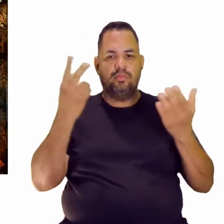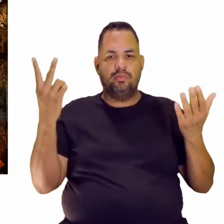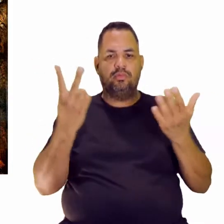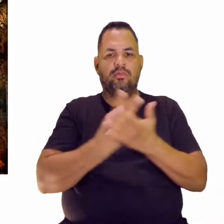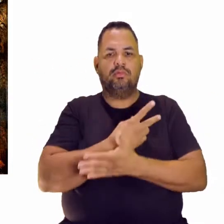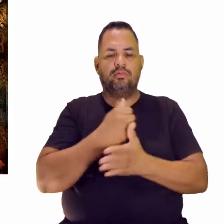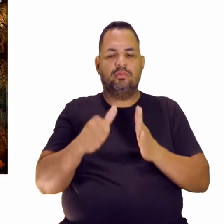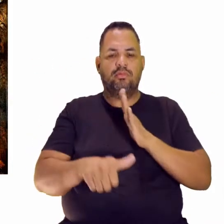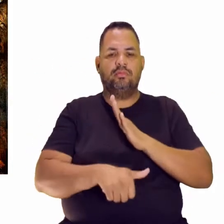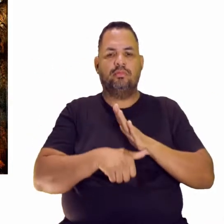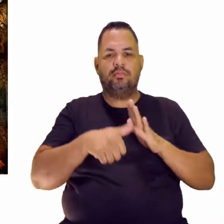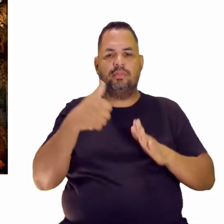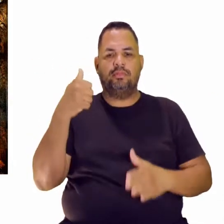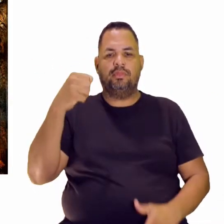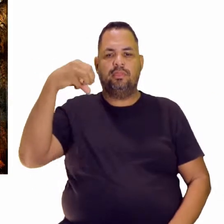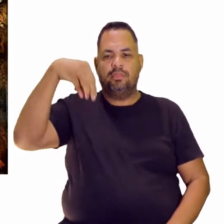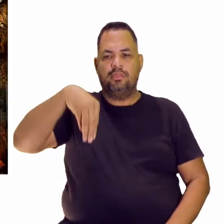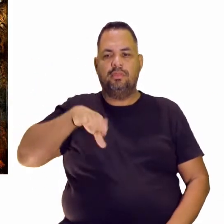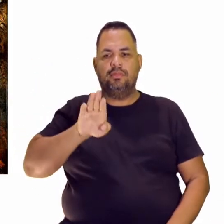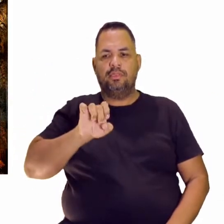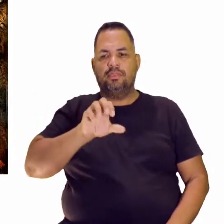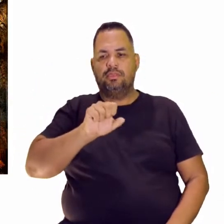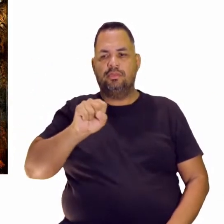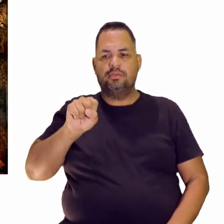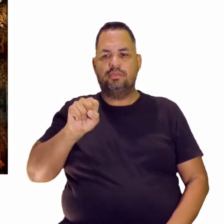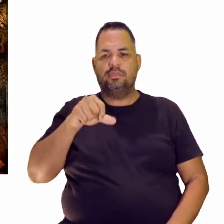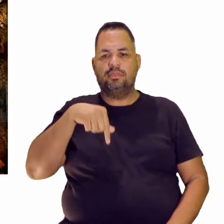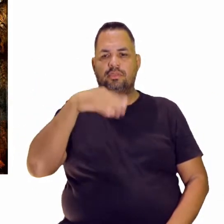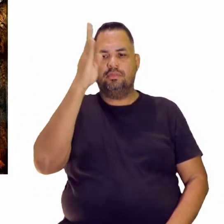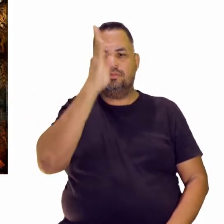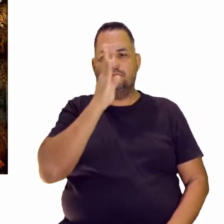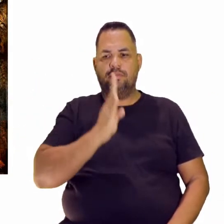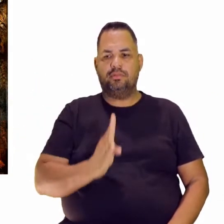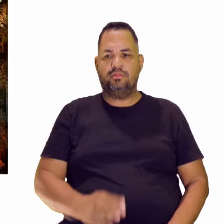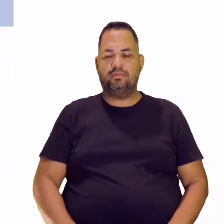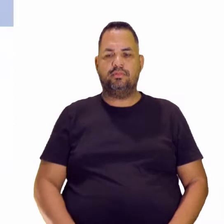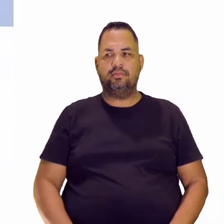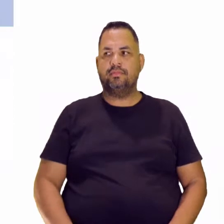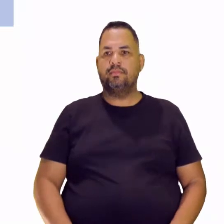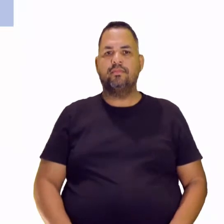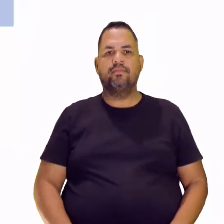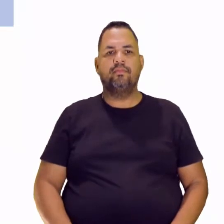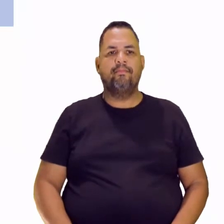a primeira missa no Brasil.